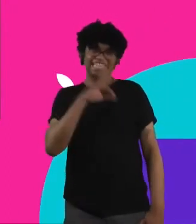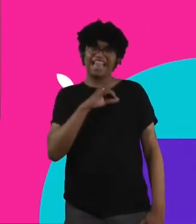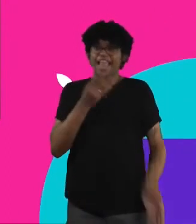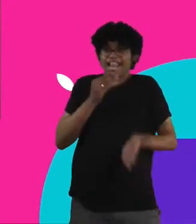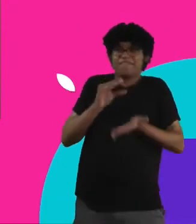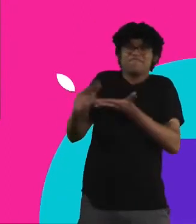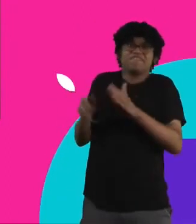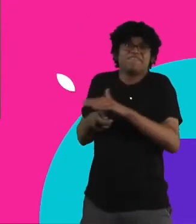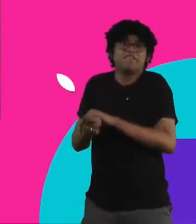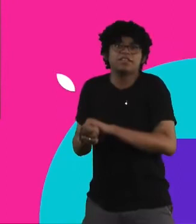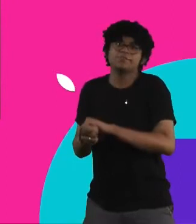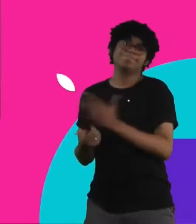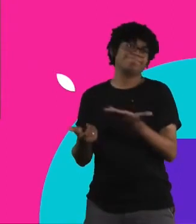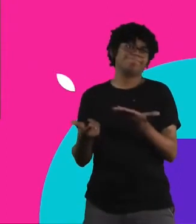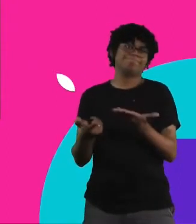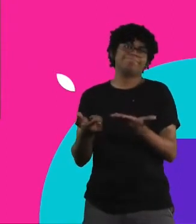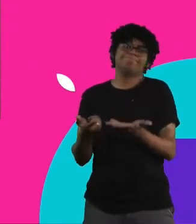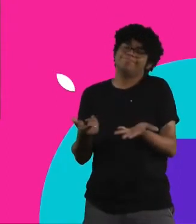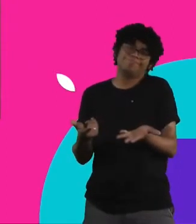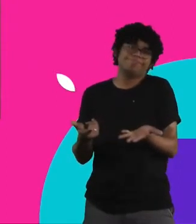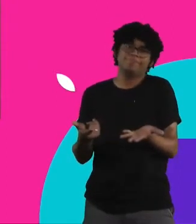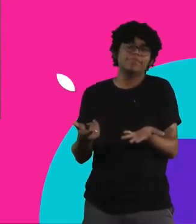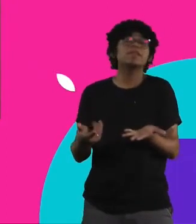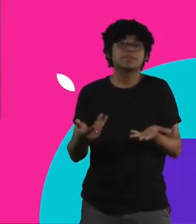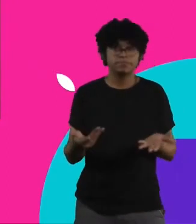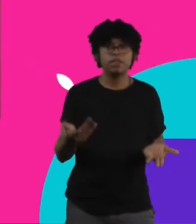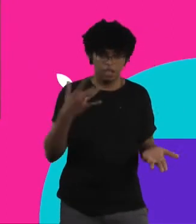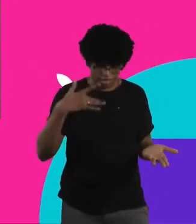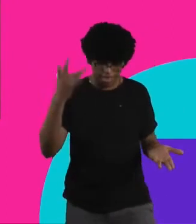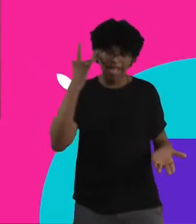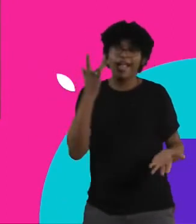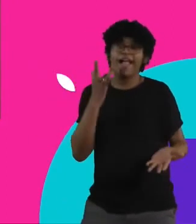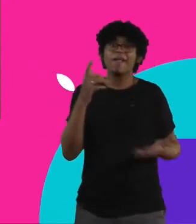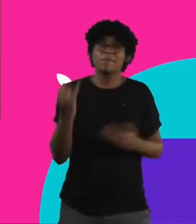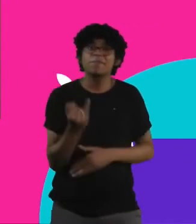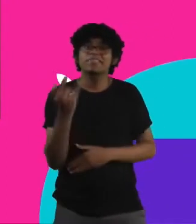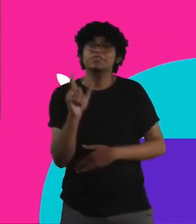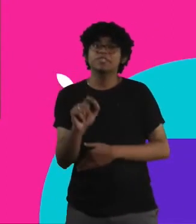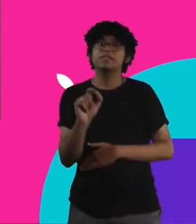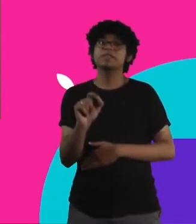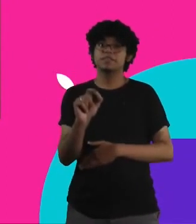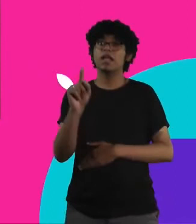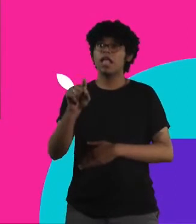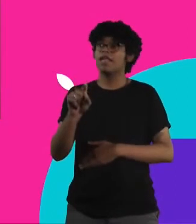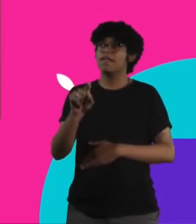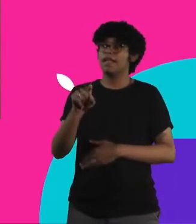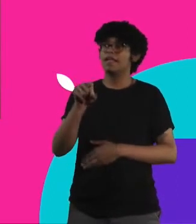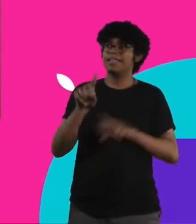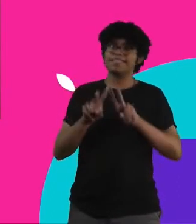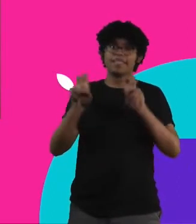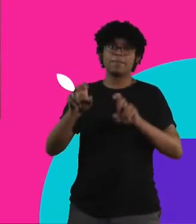investir e blá blá blá, que a gente já sabe. Mas eu acho importante, que esse fenômeno